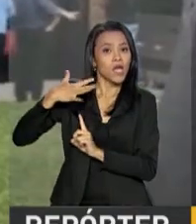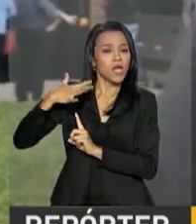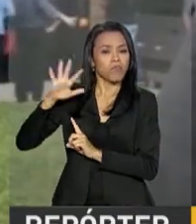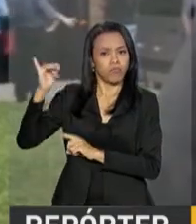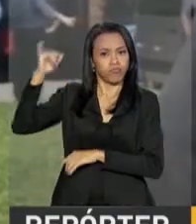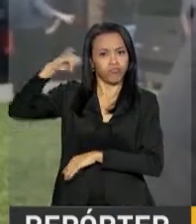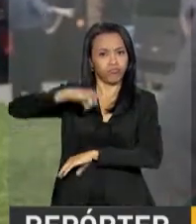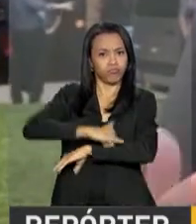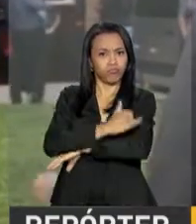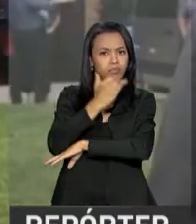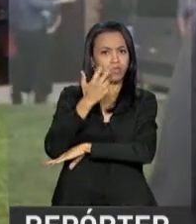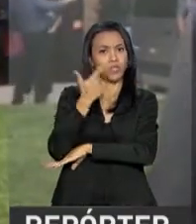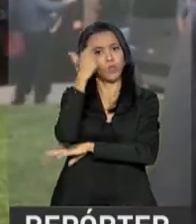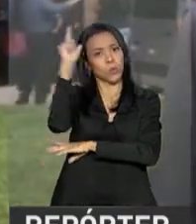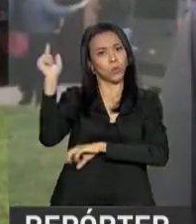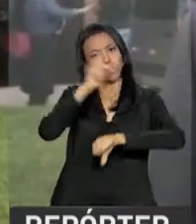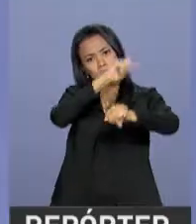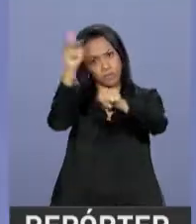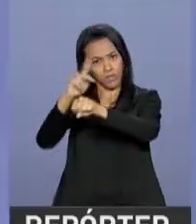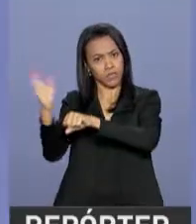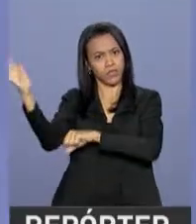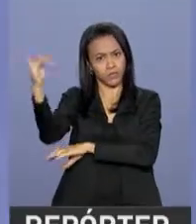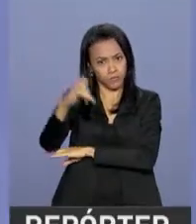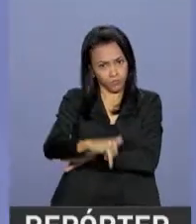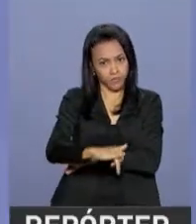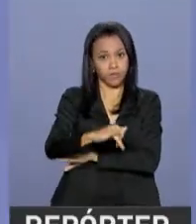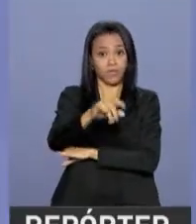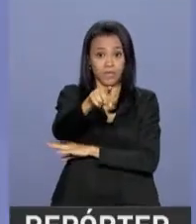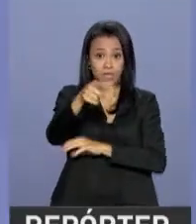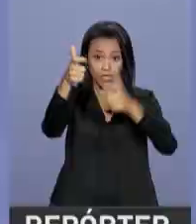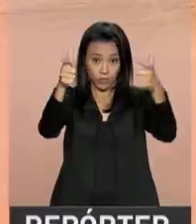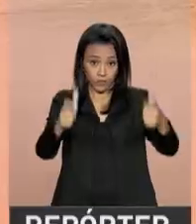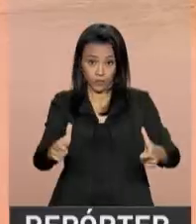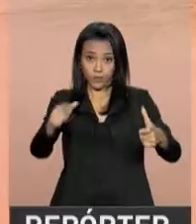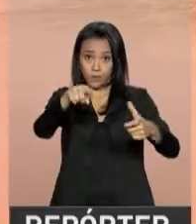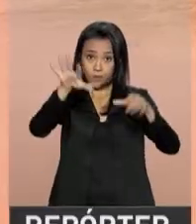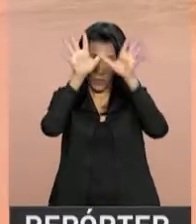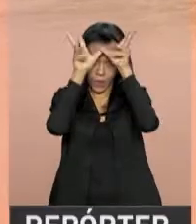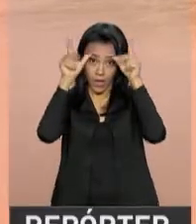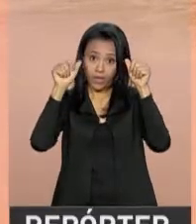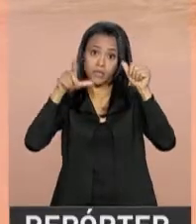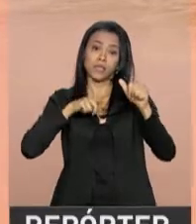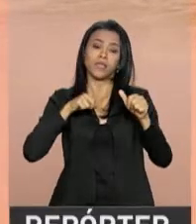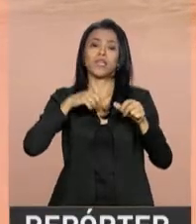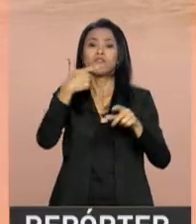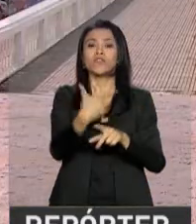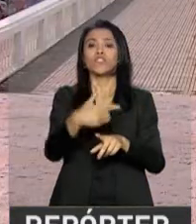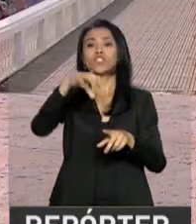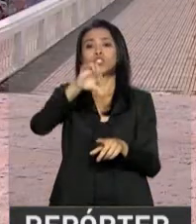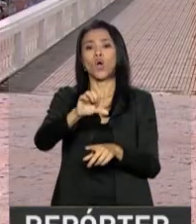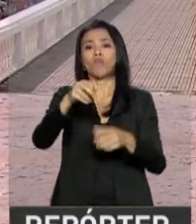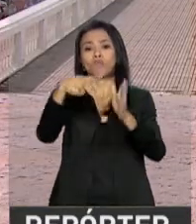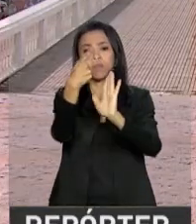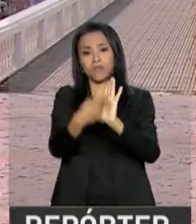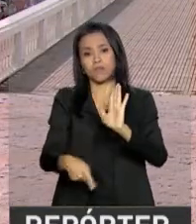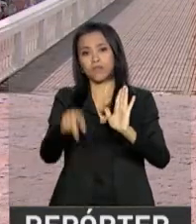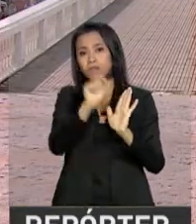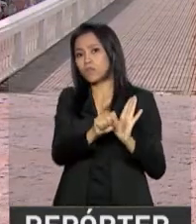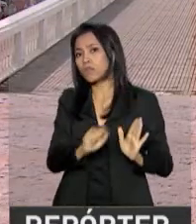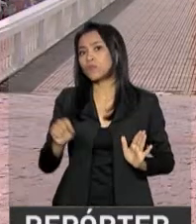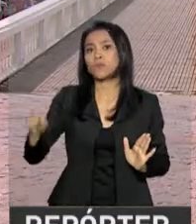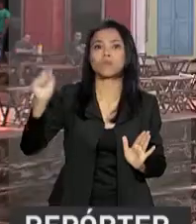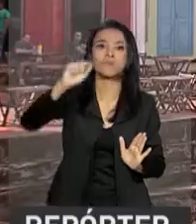todas as aeronaves de todos os pesos 1 acre o programa avançar contempla 29 projetos com previsão de